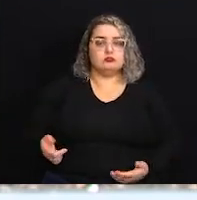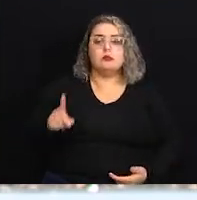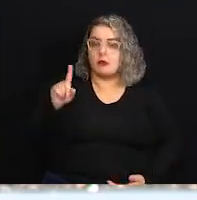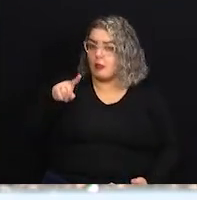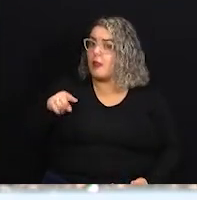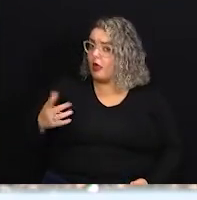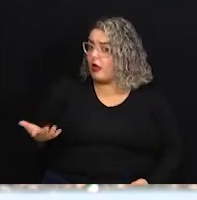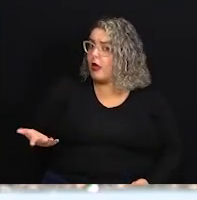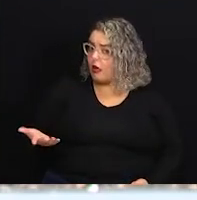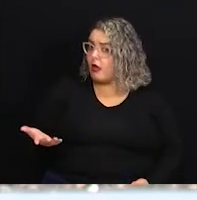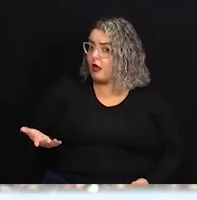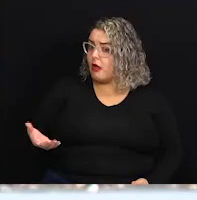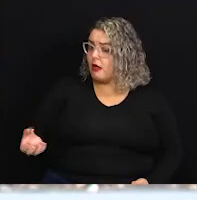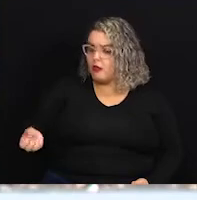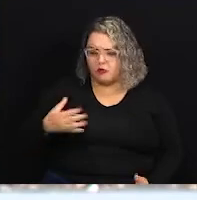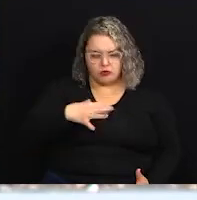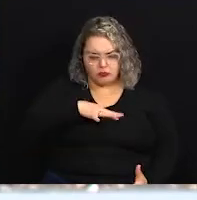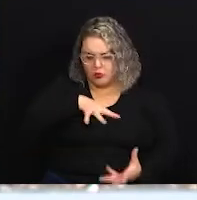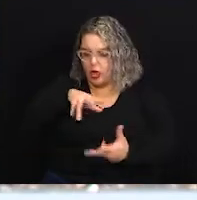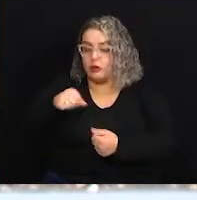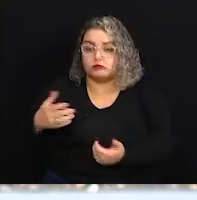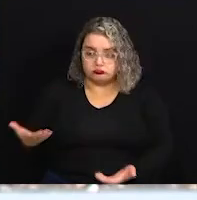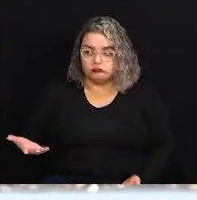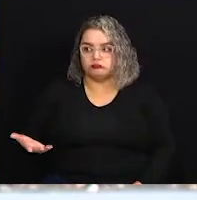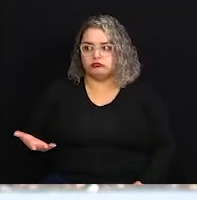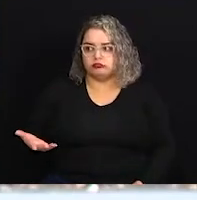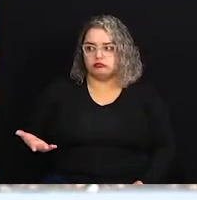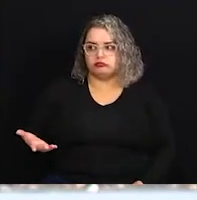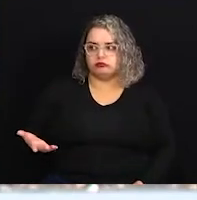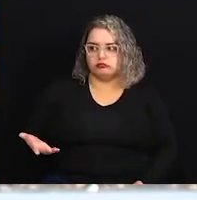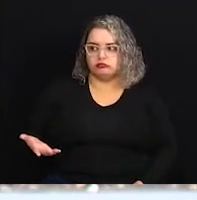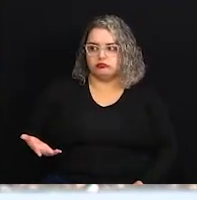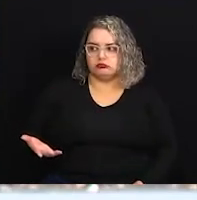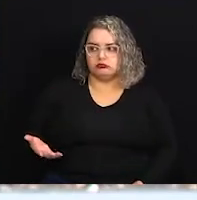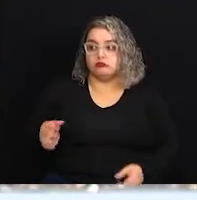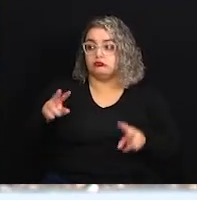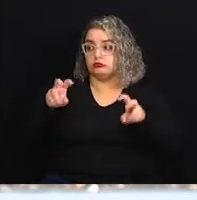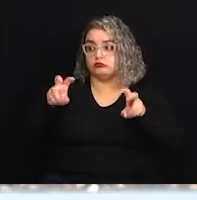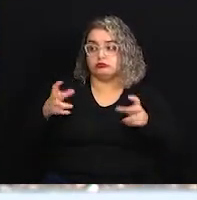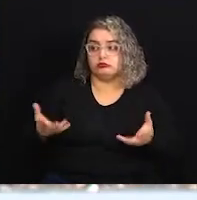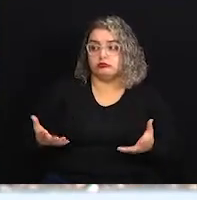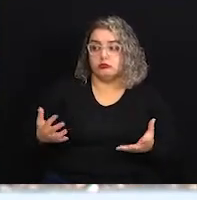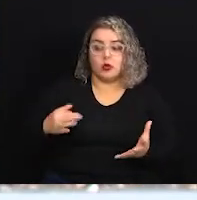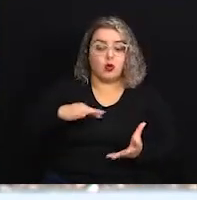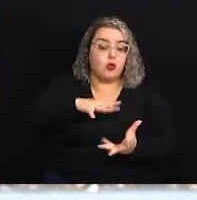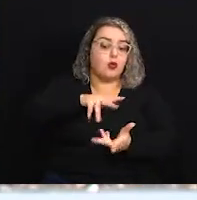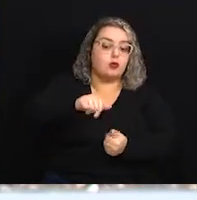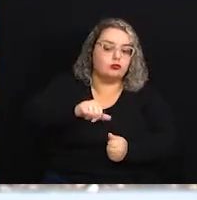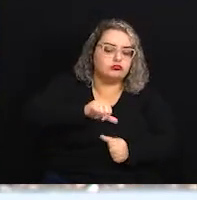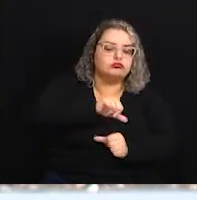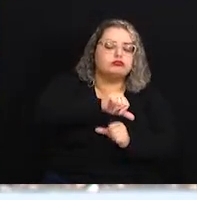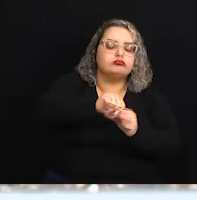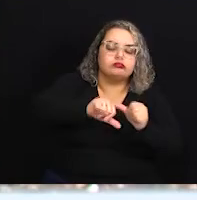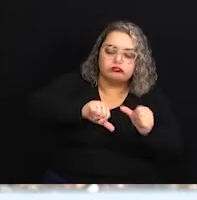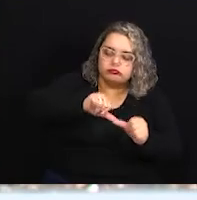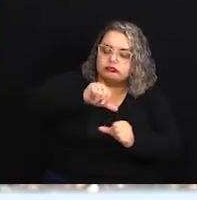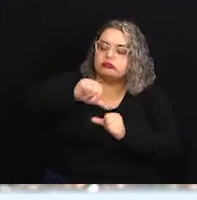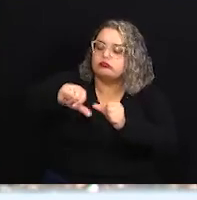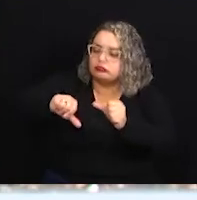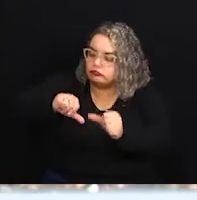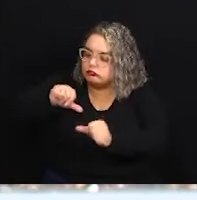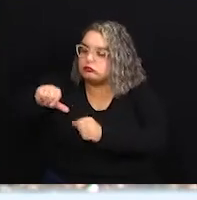Enfim, então esse é um novo mundo. Então aquilo que voltamos àquela questão inicial, o mundo está